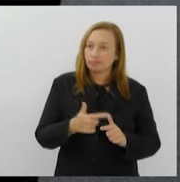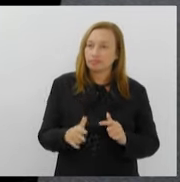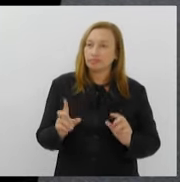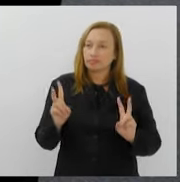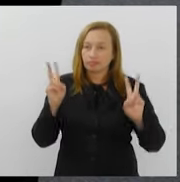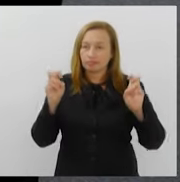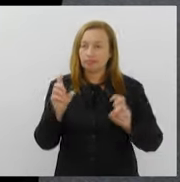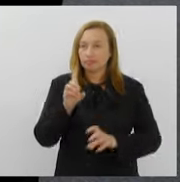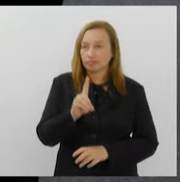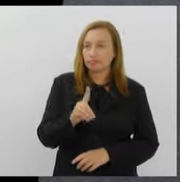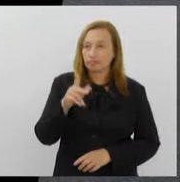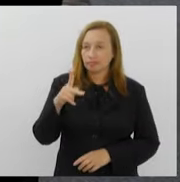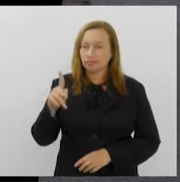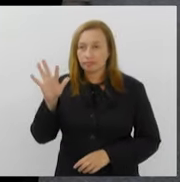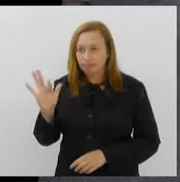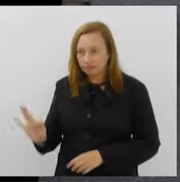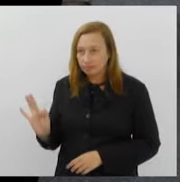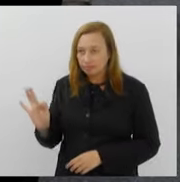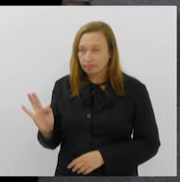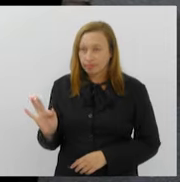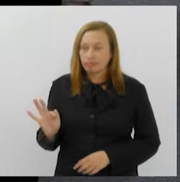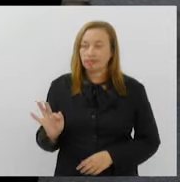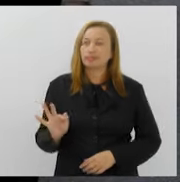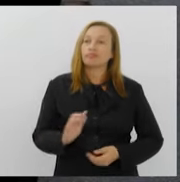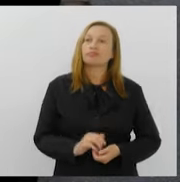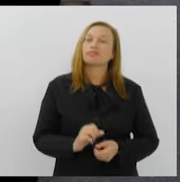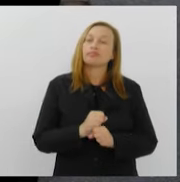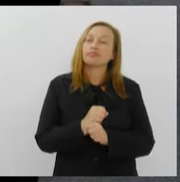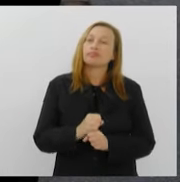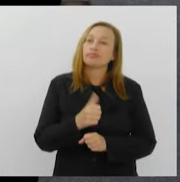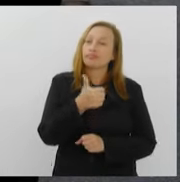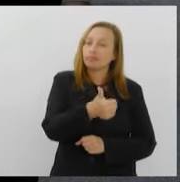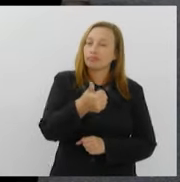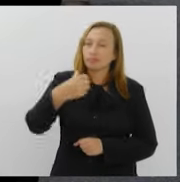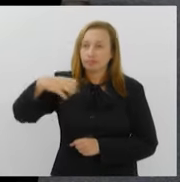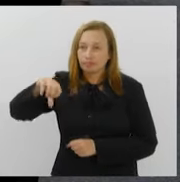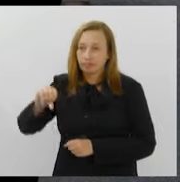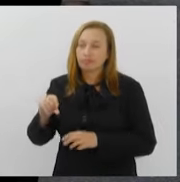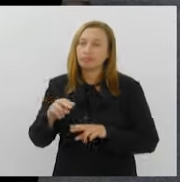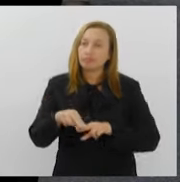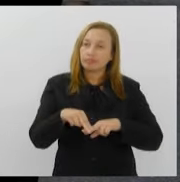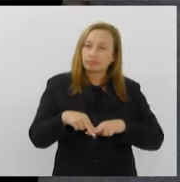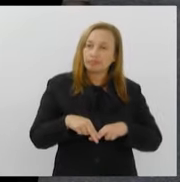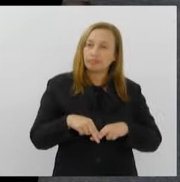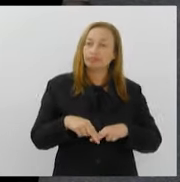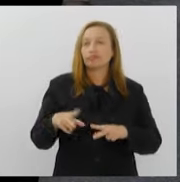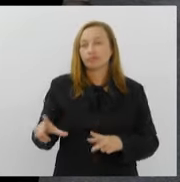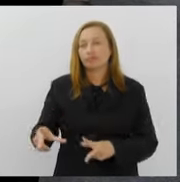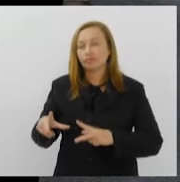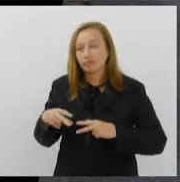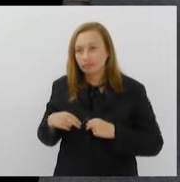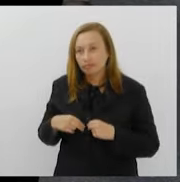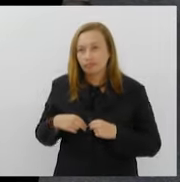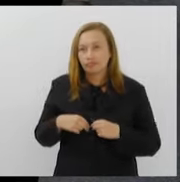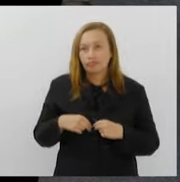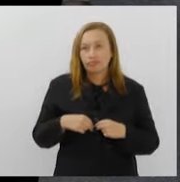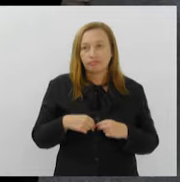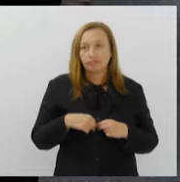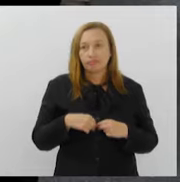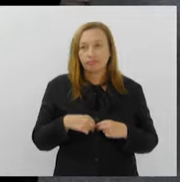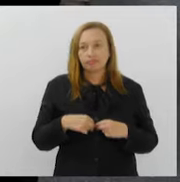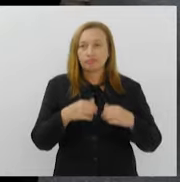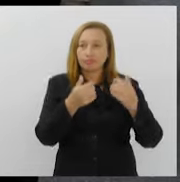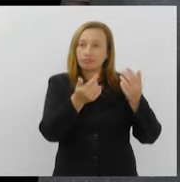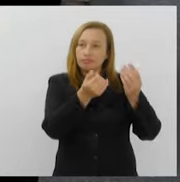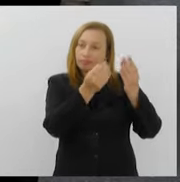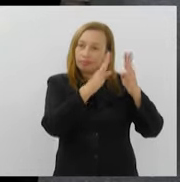da DPF, que merece, que tramita desde 2019, portanto, merece uma apreciação